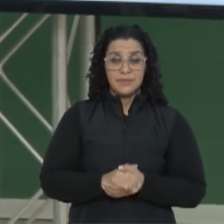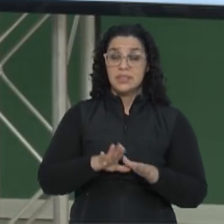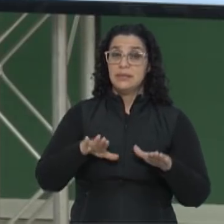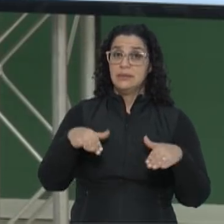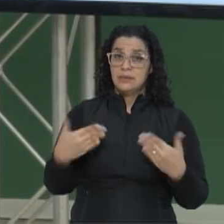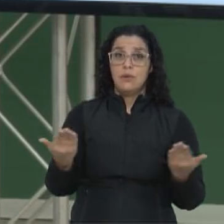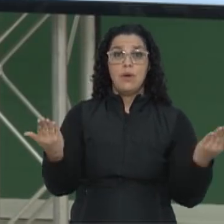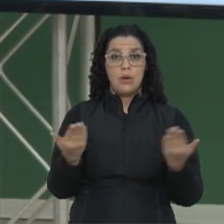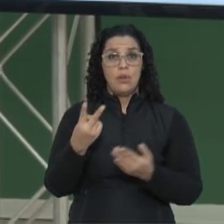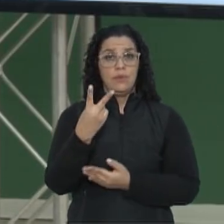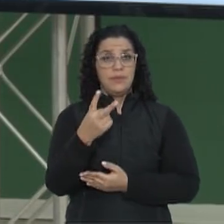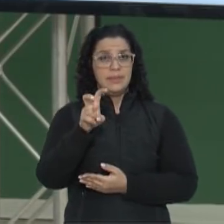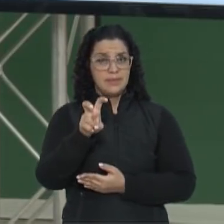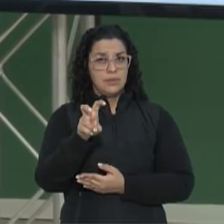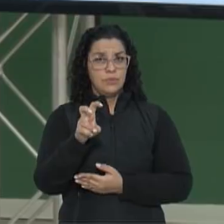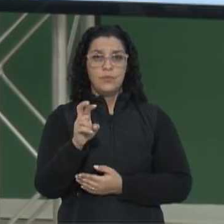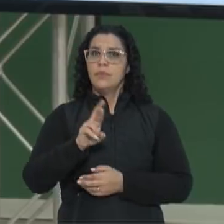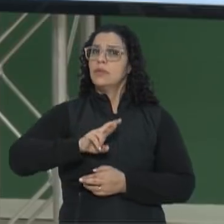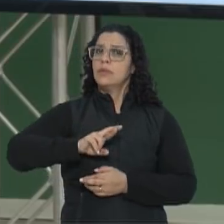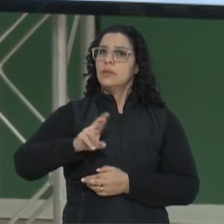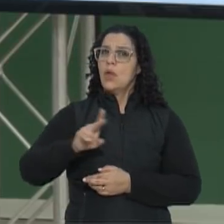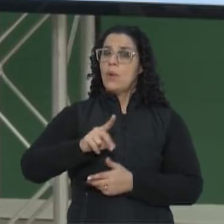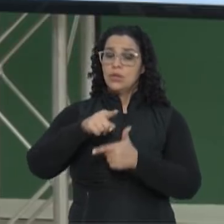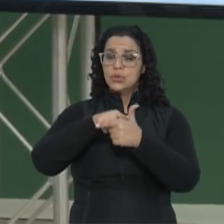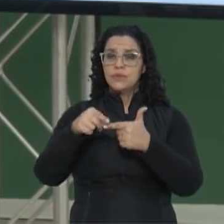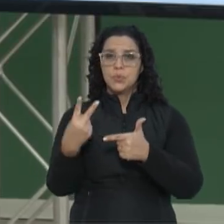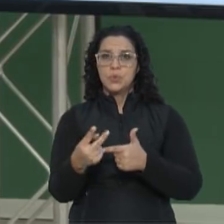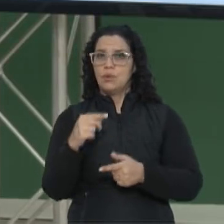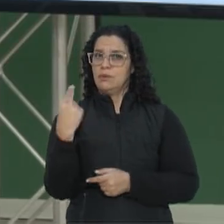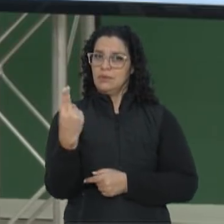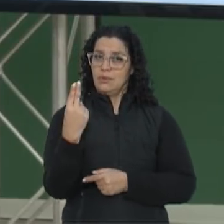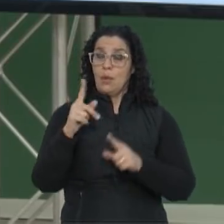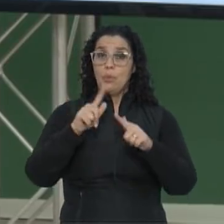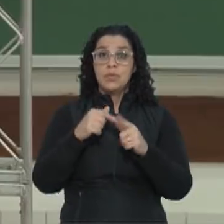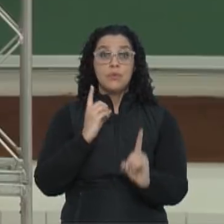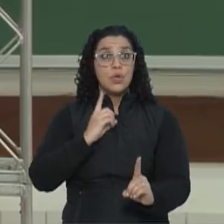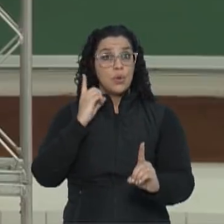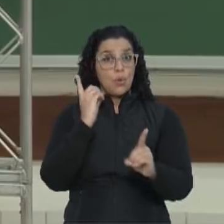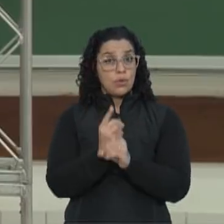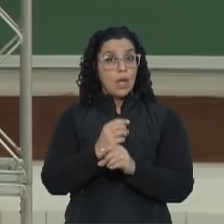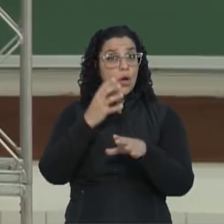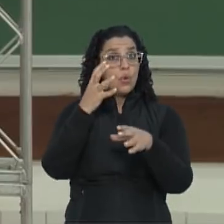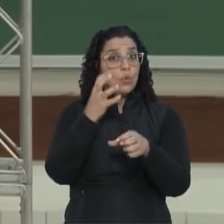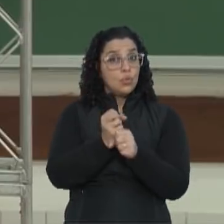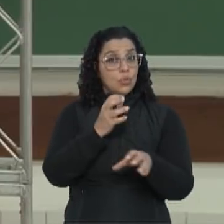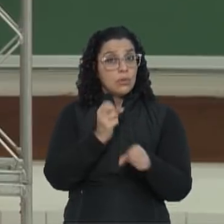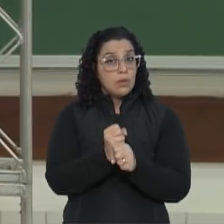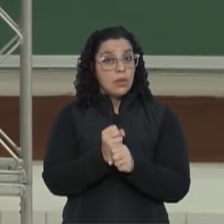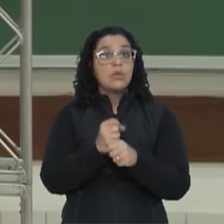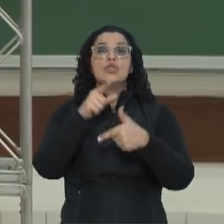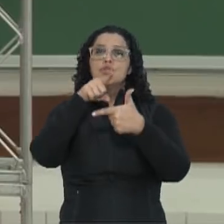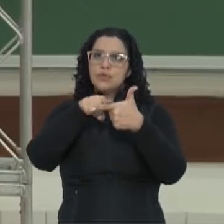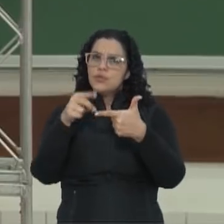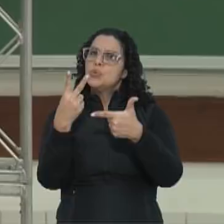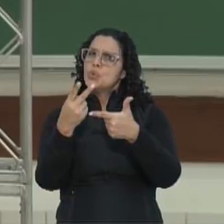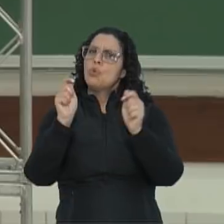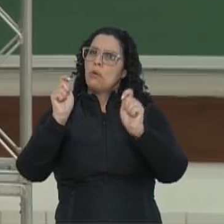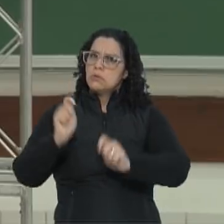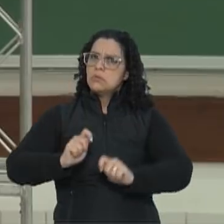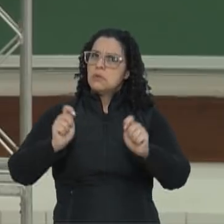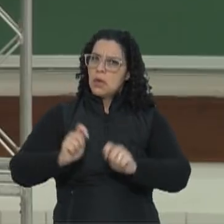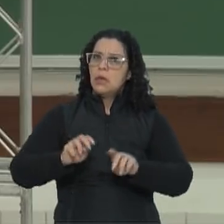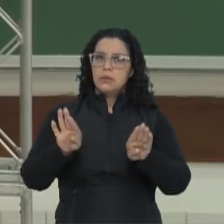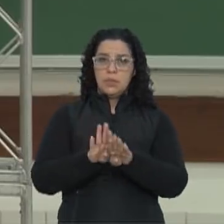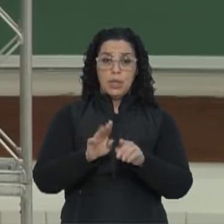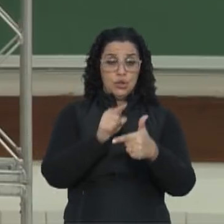Então, o 25 não é divisível por 2. E eu preciso encontrar um número comum, que seja